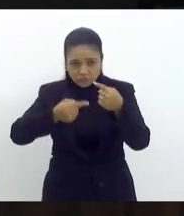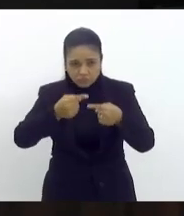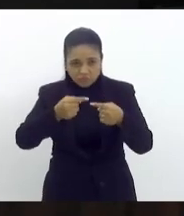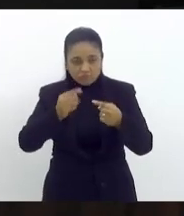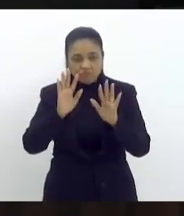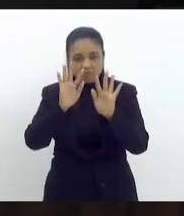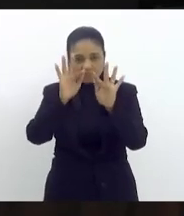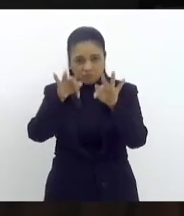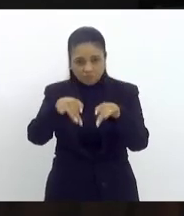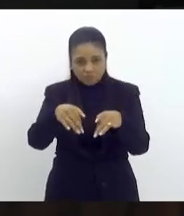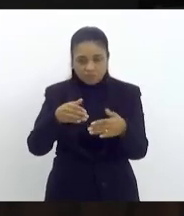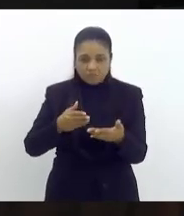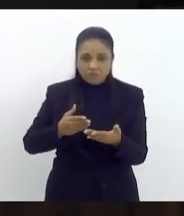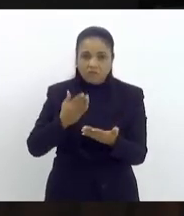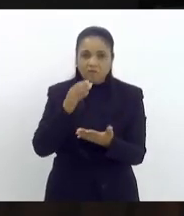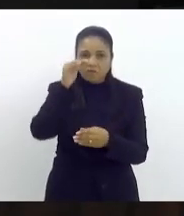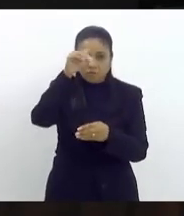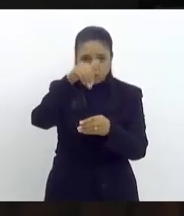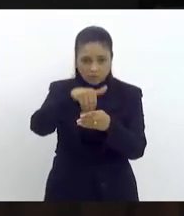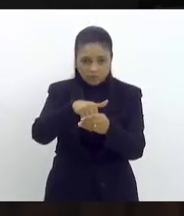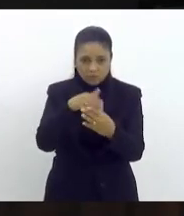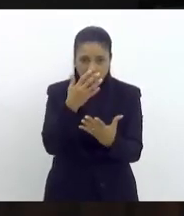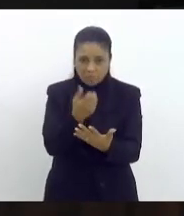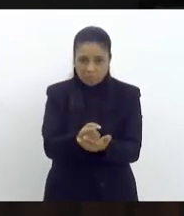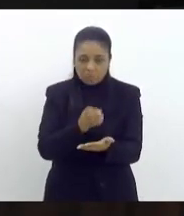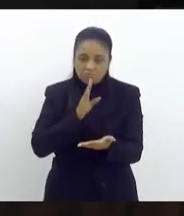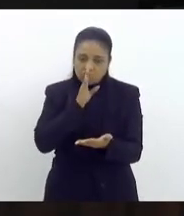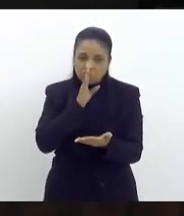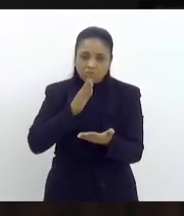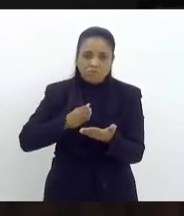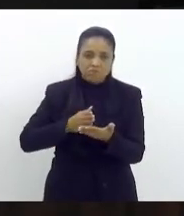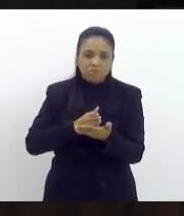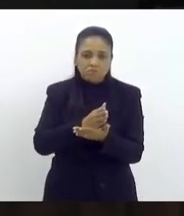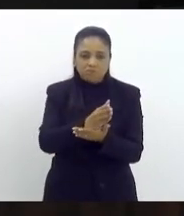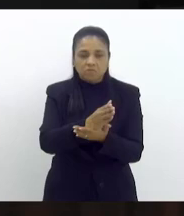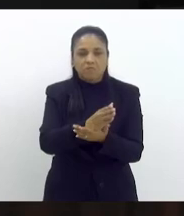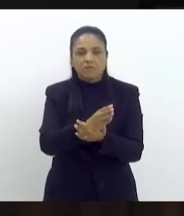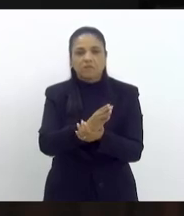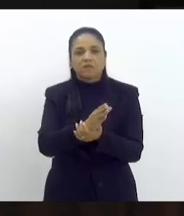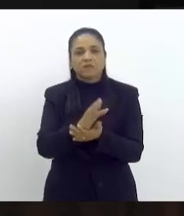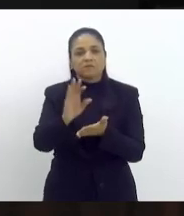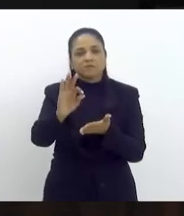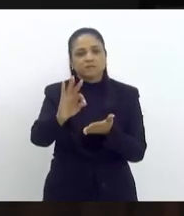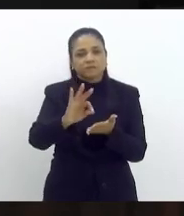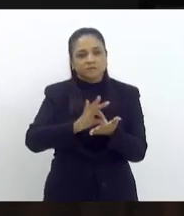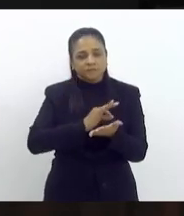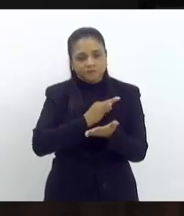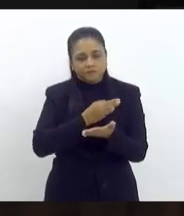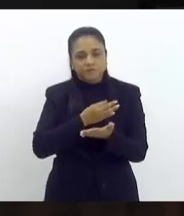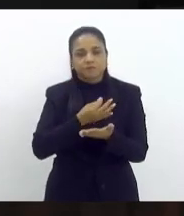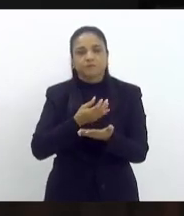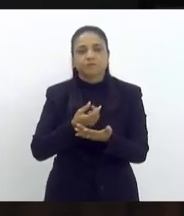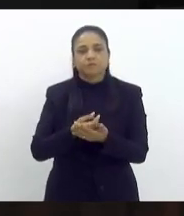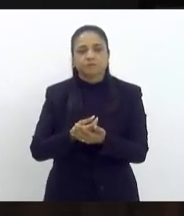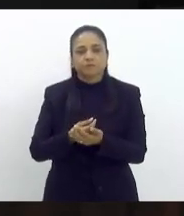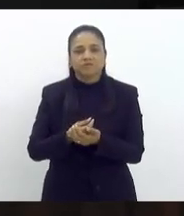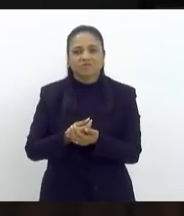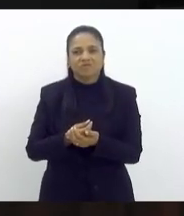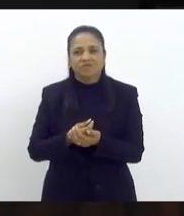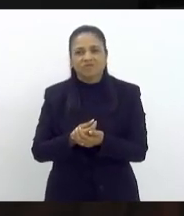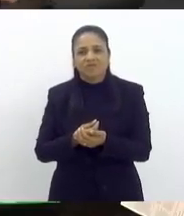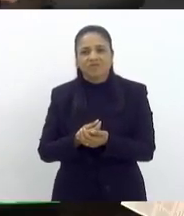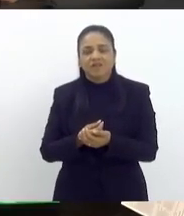encerrada discussão em votação senhores que aprovam e permaneçam como estão aprovado vai a promulgação senhor presidente